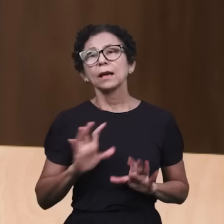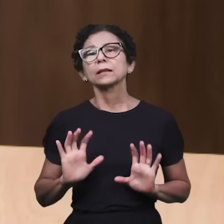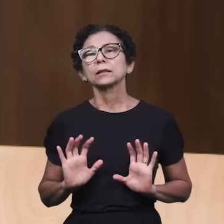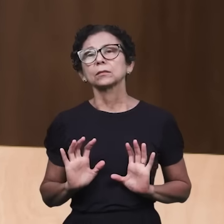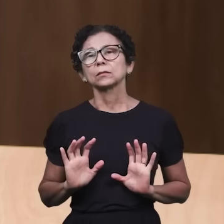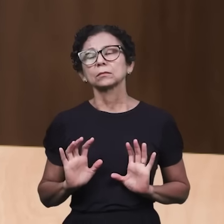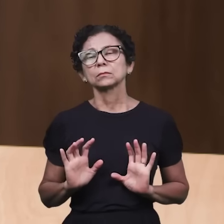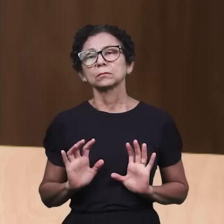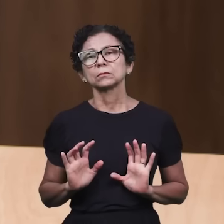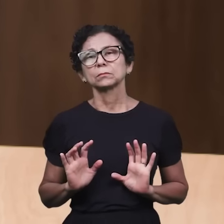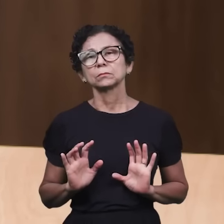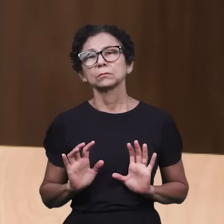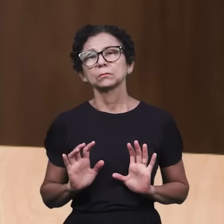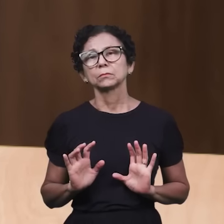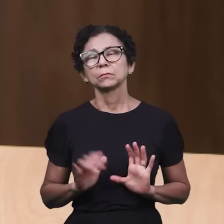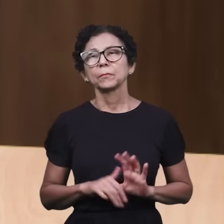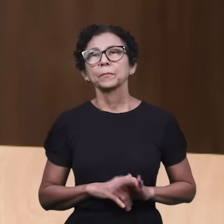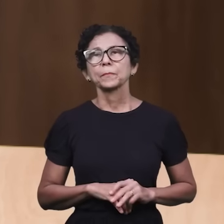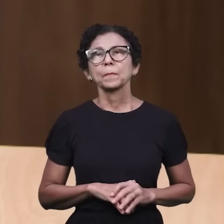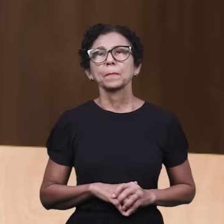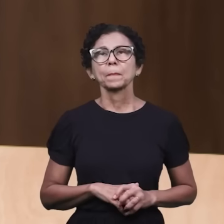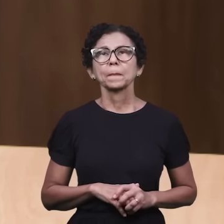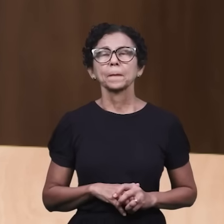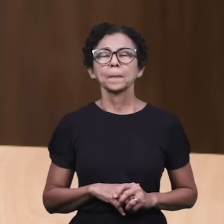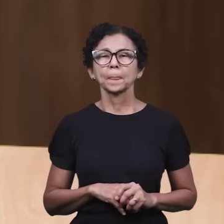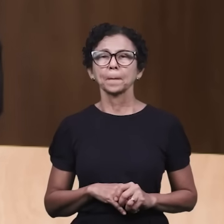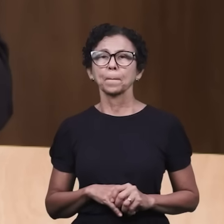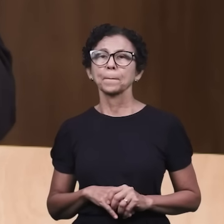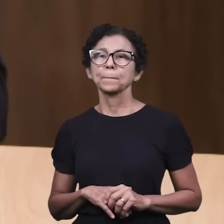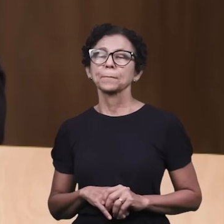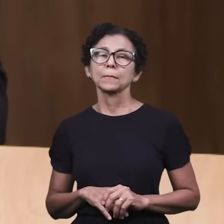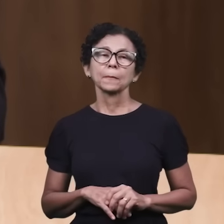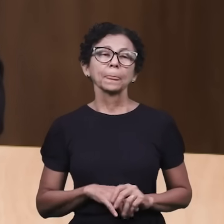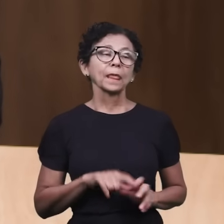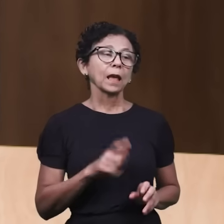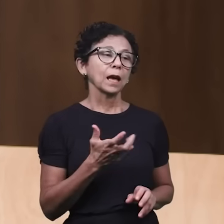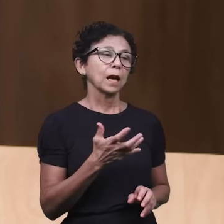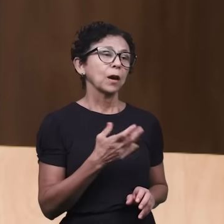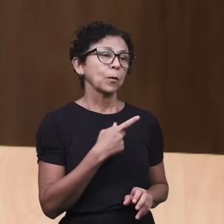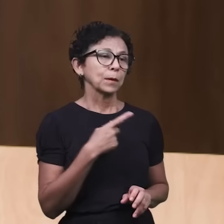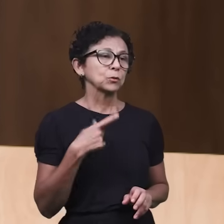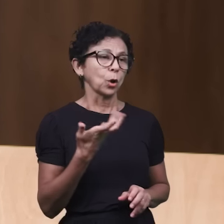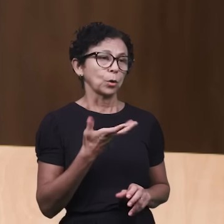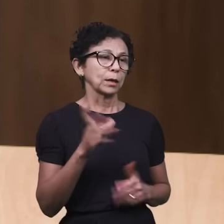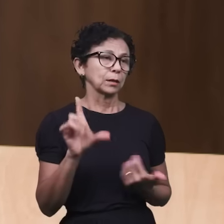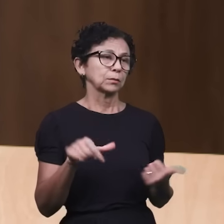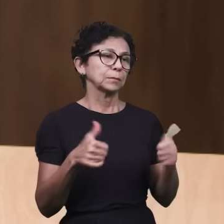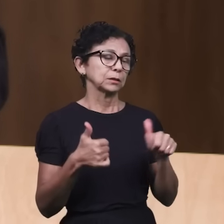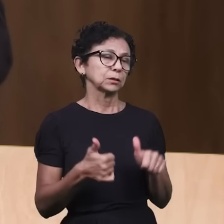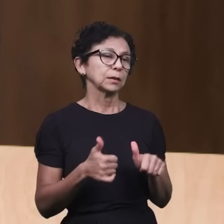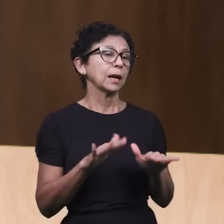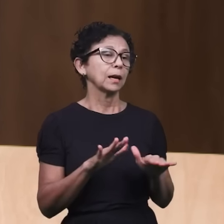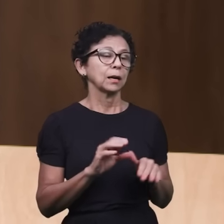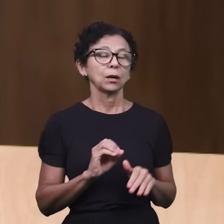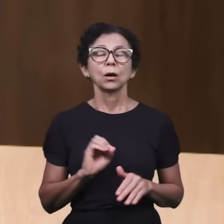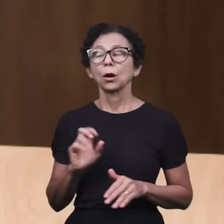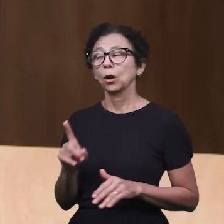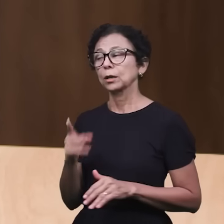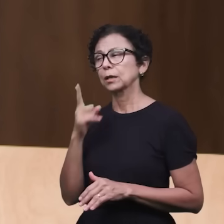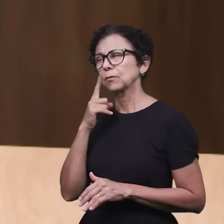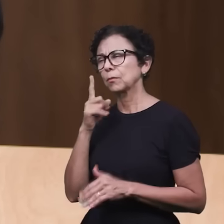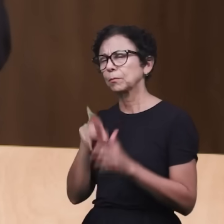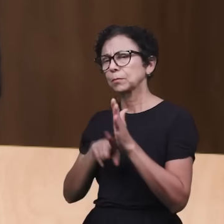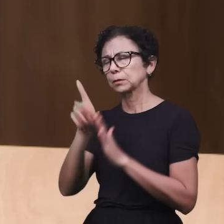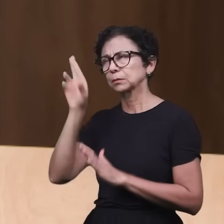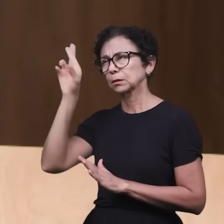coisas que precisam ser colocadas em ordem. Antes do batismo nas águas. Ele vai tomar uma posição, ele precisa, às vezes há pessoas que você olha e diz,